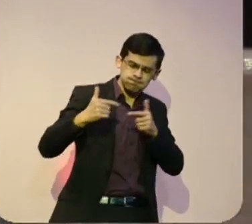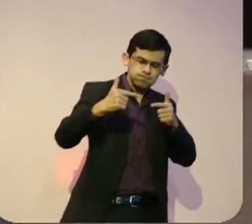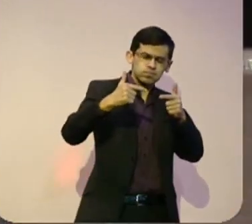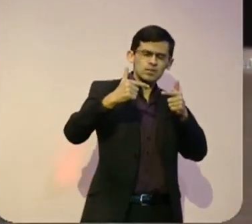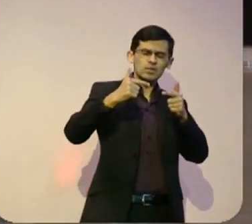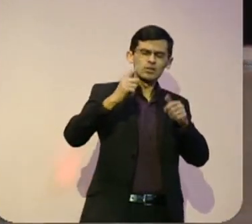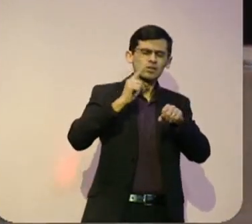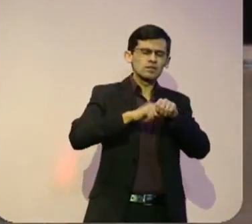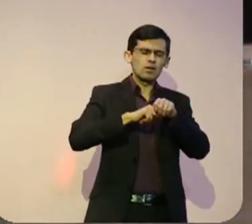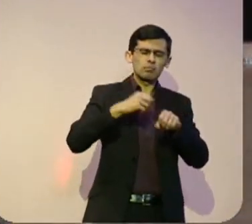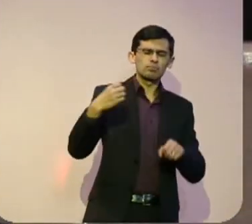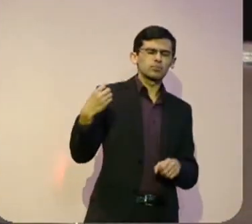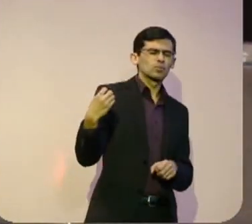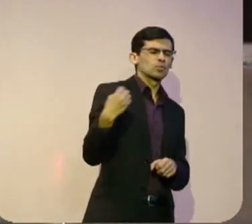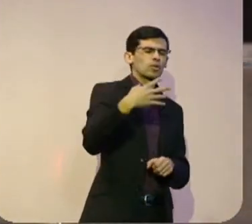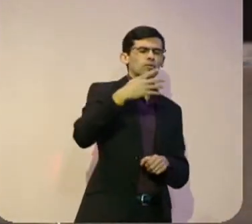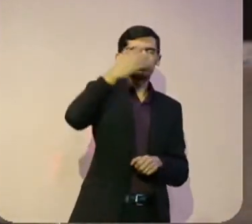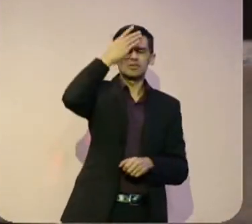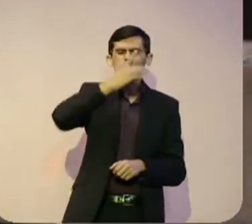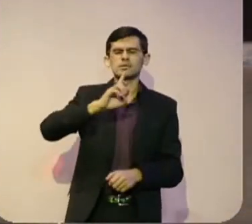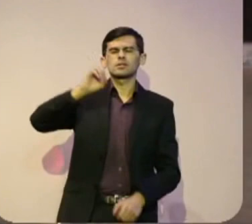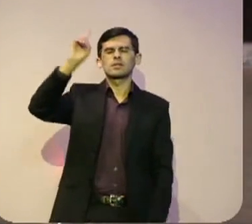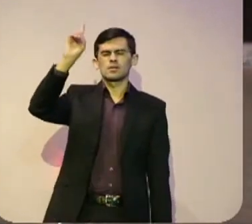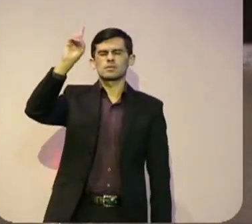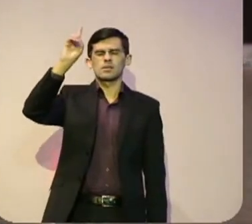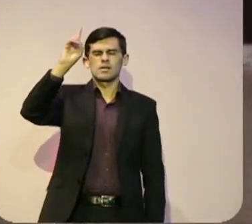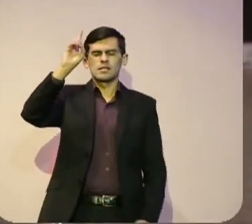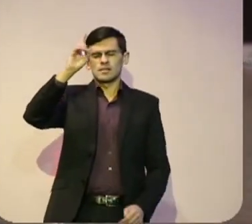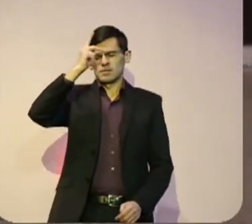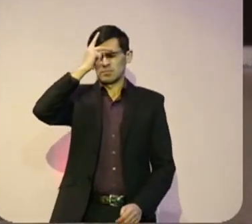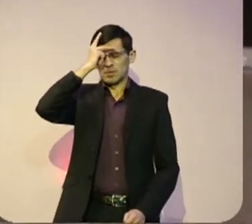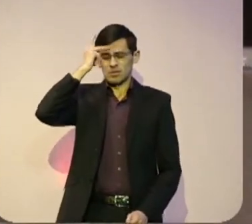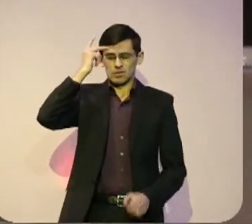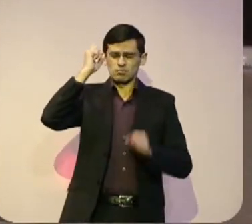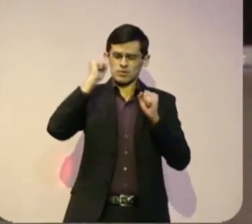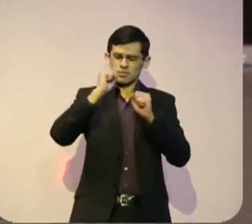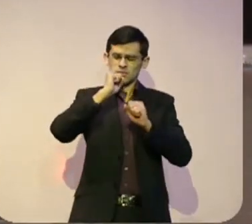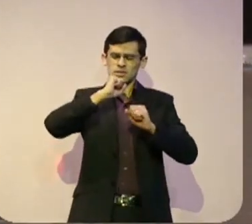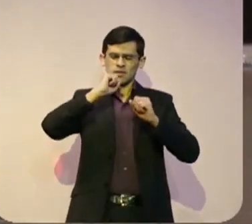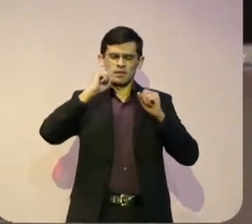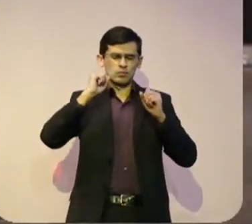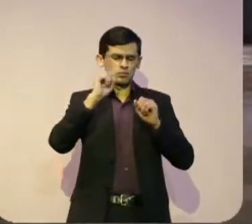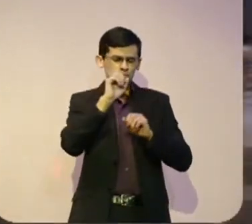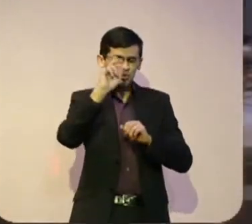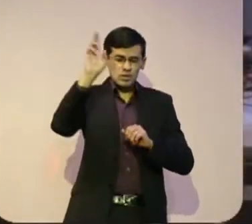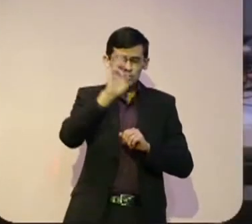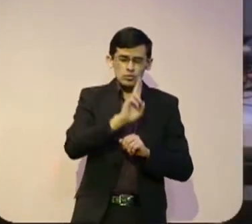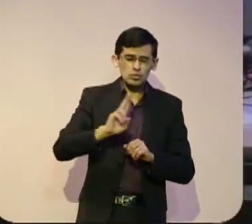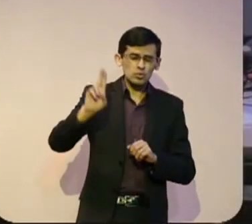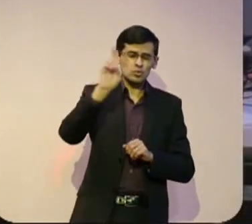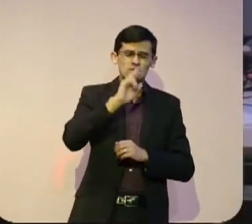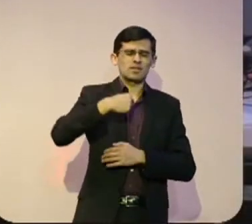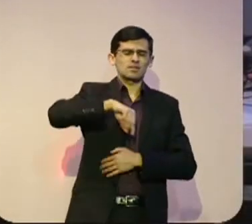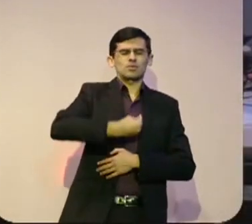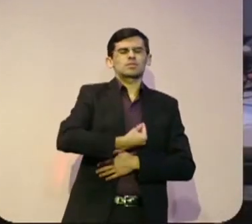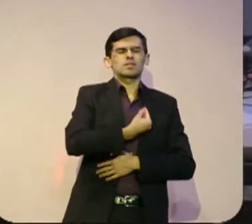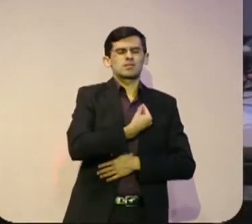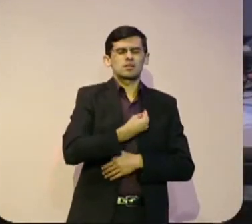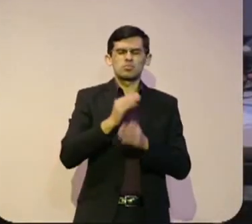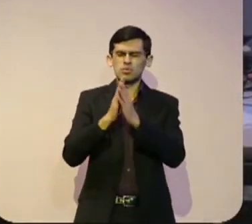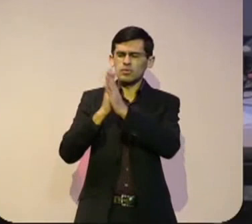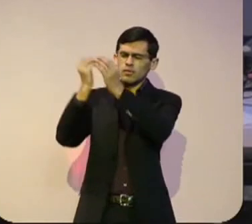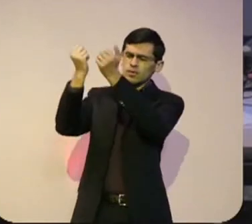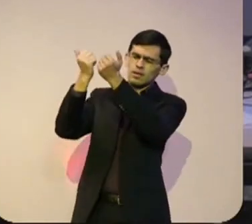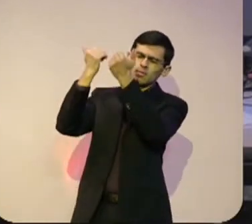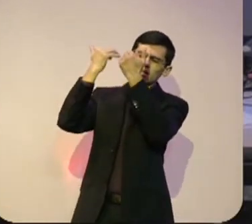para esse novo tempo, aqueles que serão resposta do Senhor no mundo, Ah, Deus, usa a nossa vida, abençoa